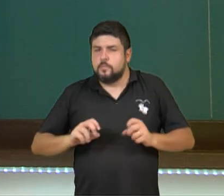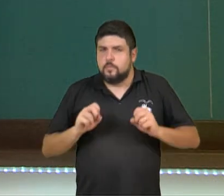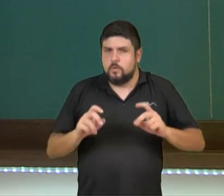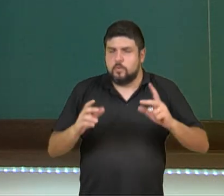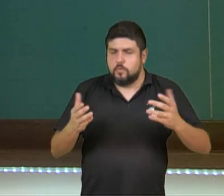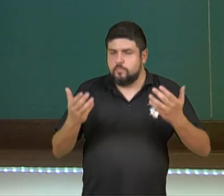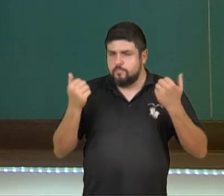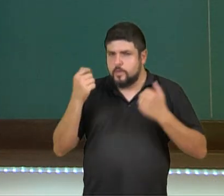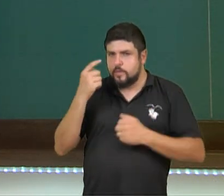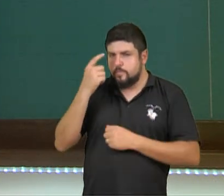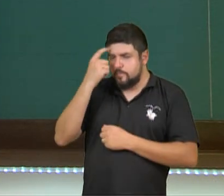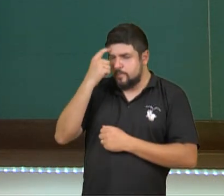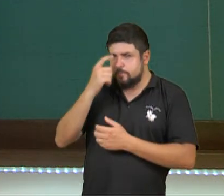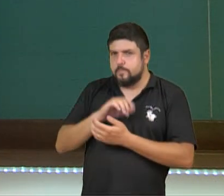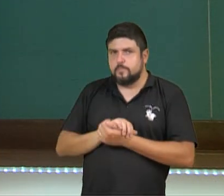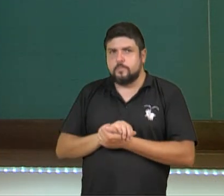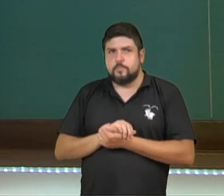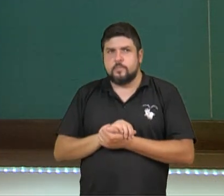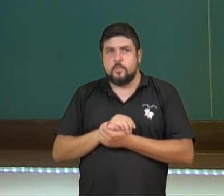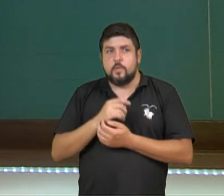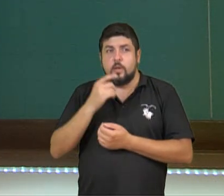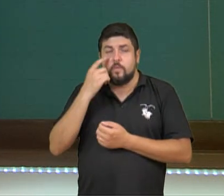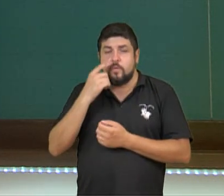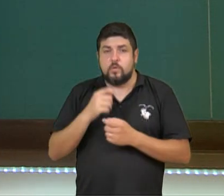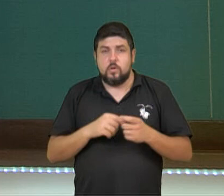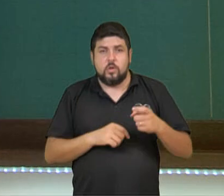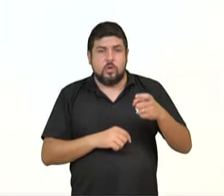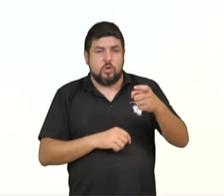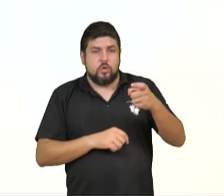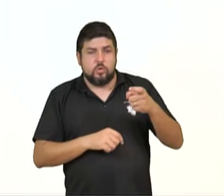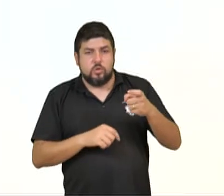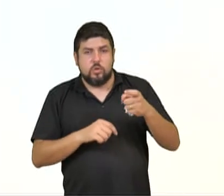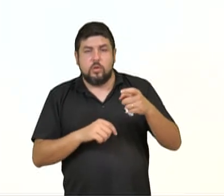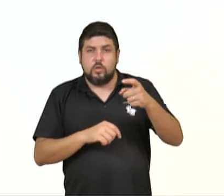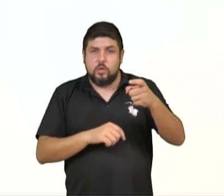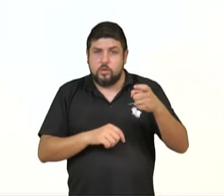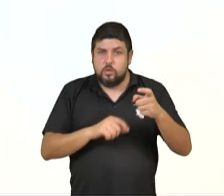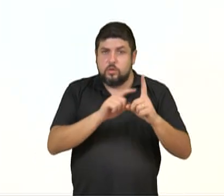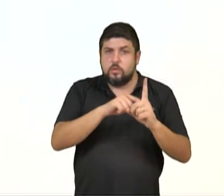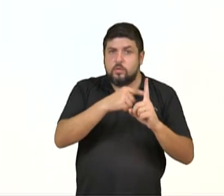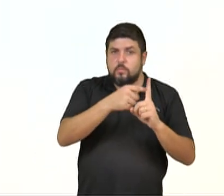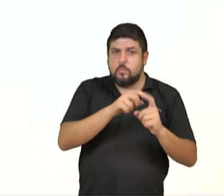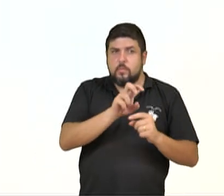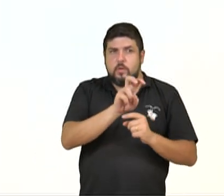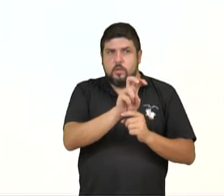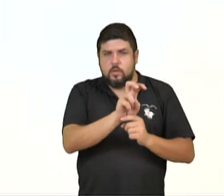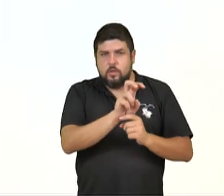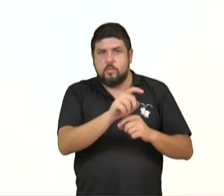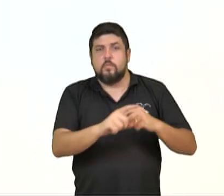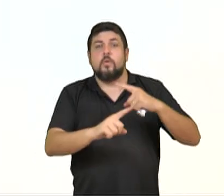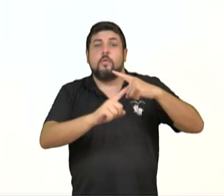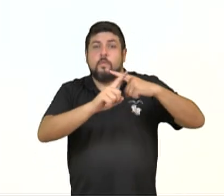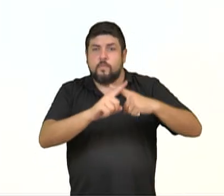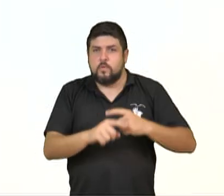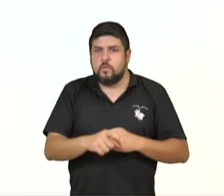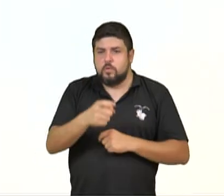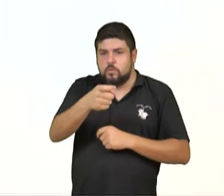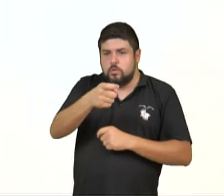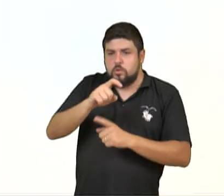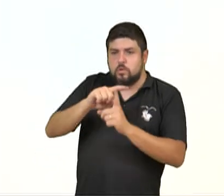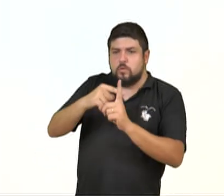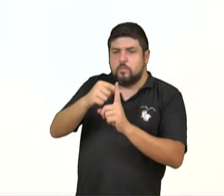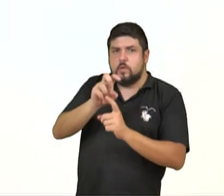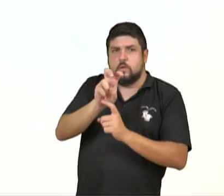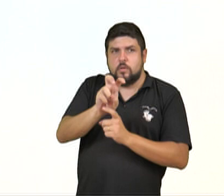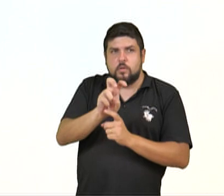pensar. Verifique se a igualdade. X mais y, x mais 5 vezes x mais 5